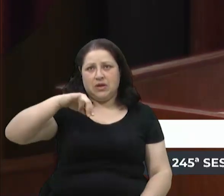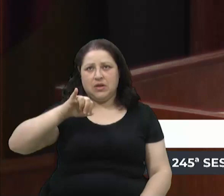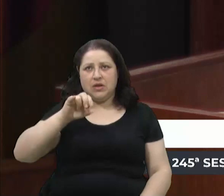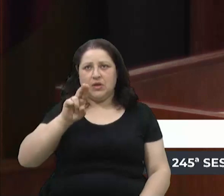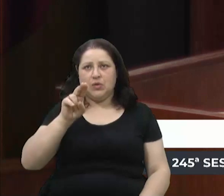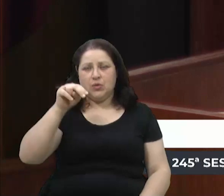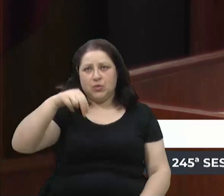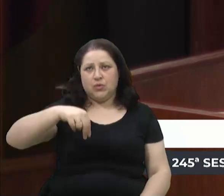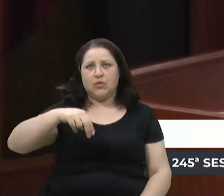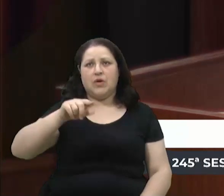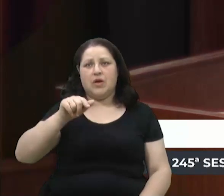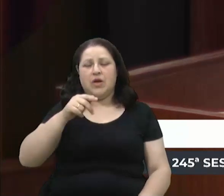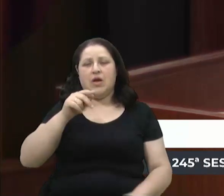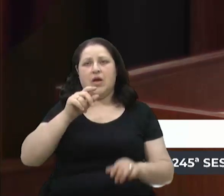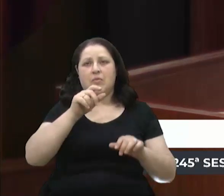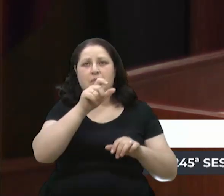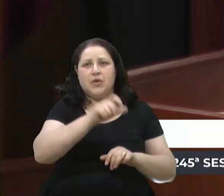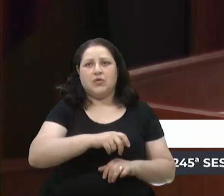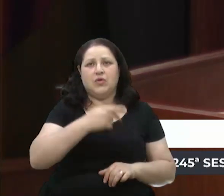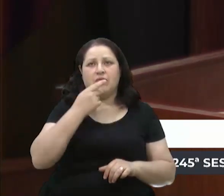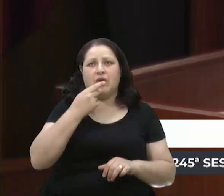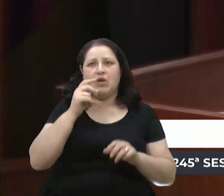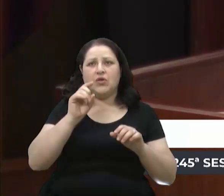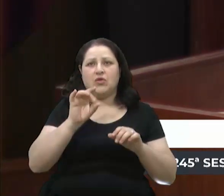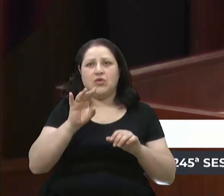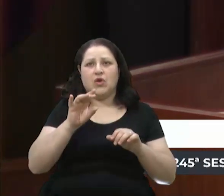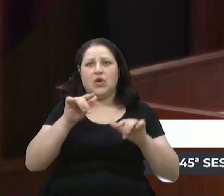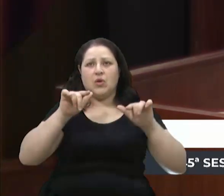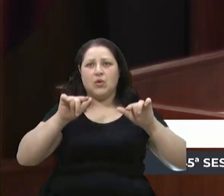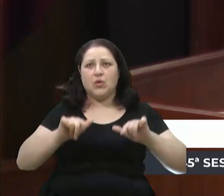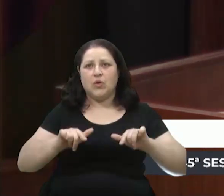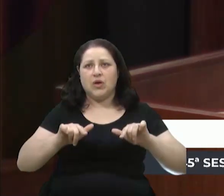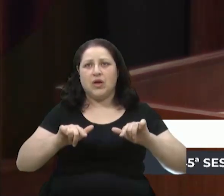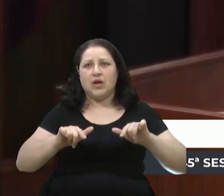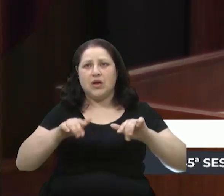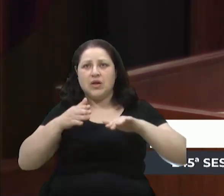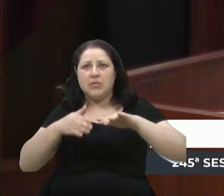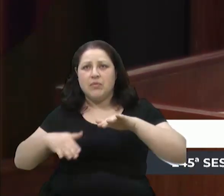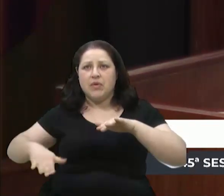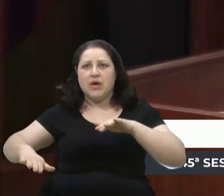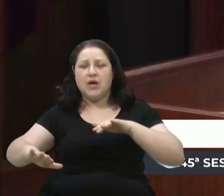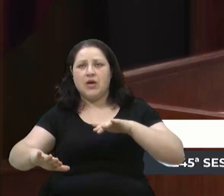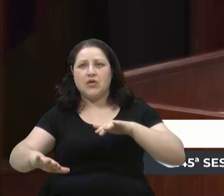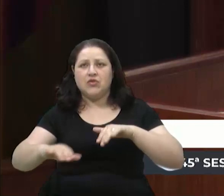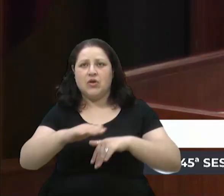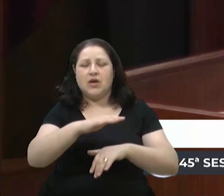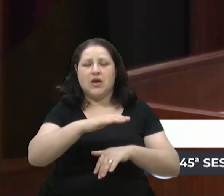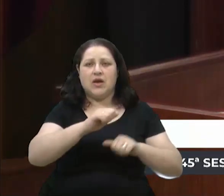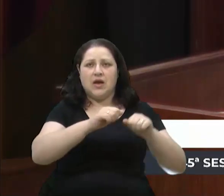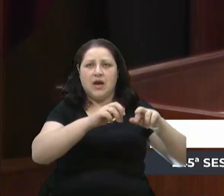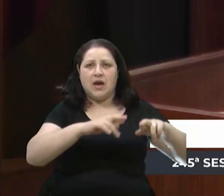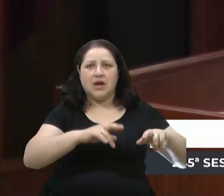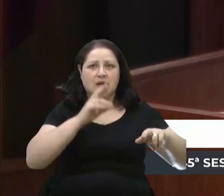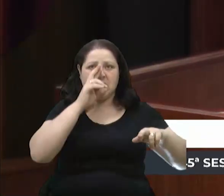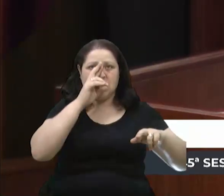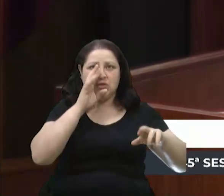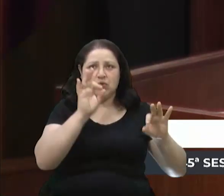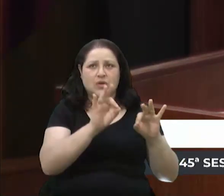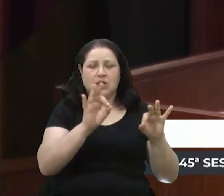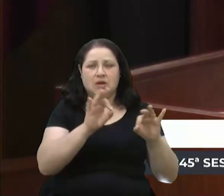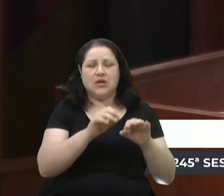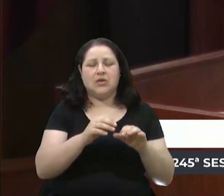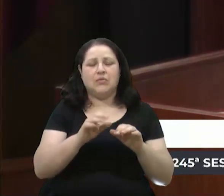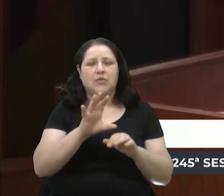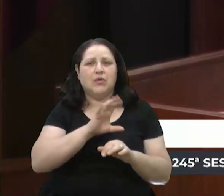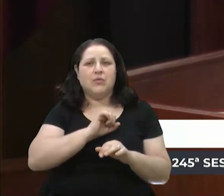só a parte de baixo, a área de risco não vai ser legalizada. Então eu quero saber agora, pelo amor de Deus, vai ficar na mão dos